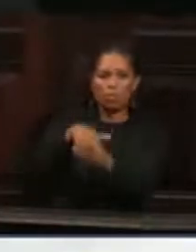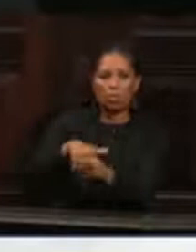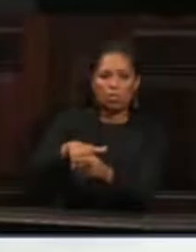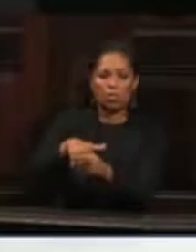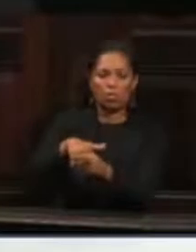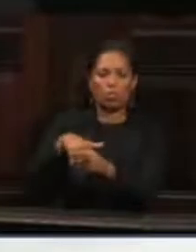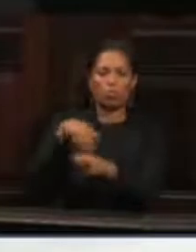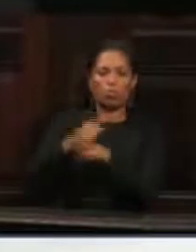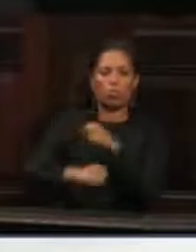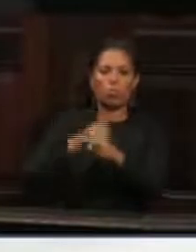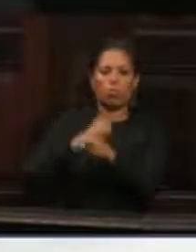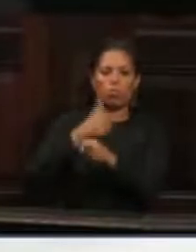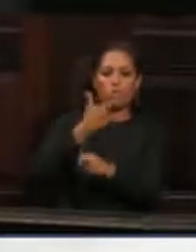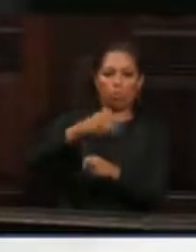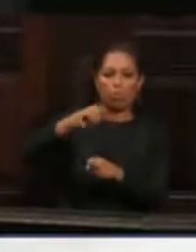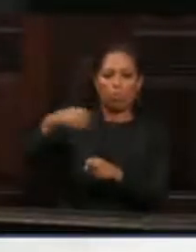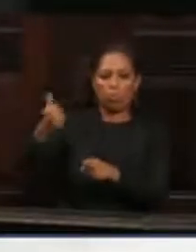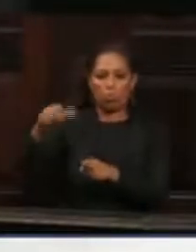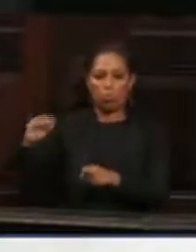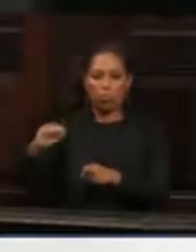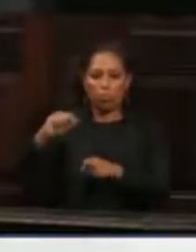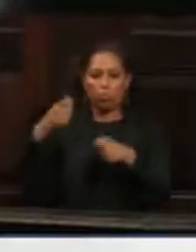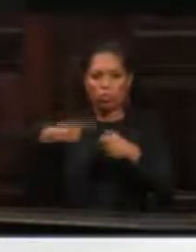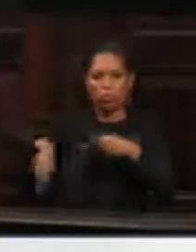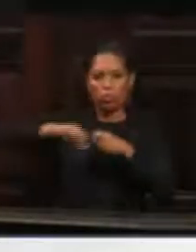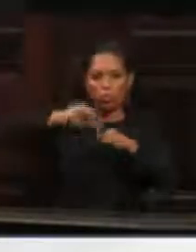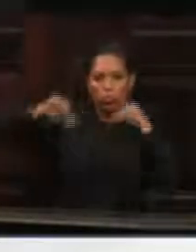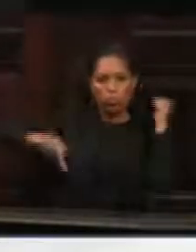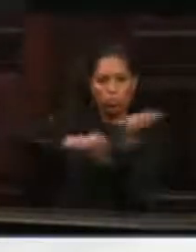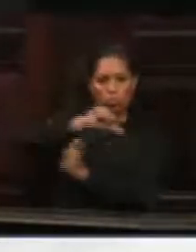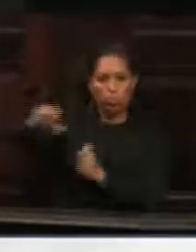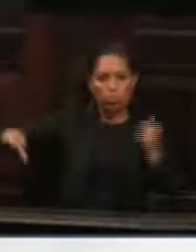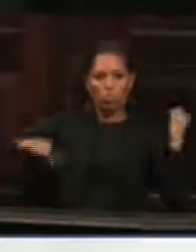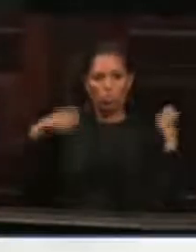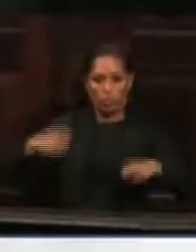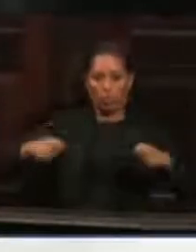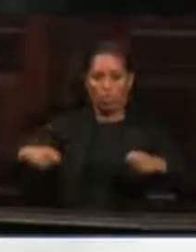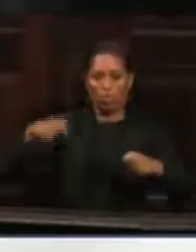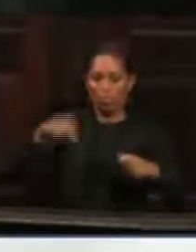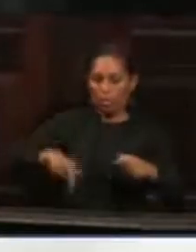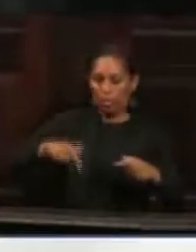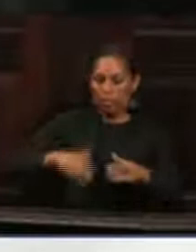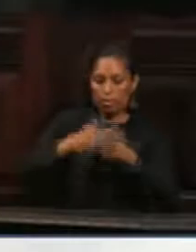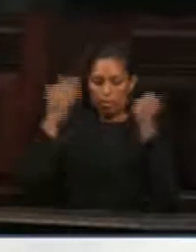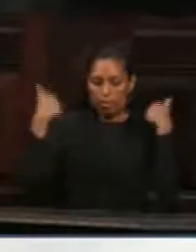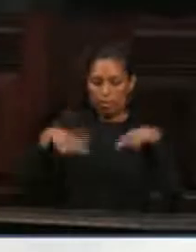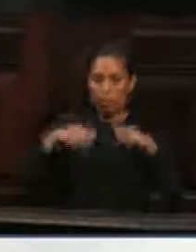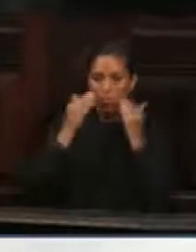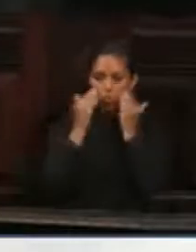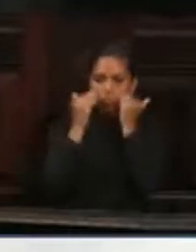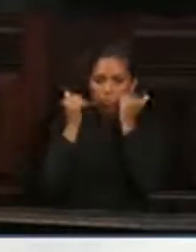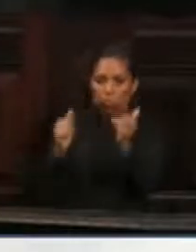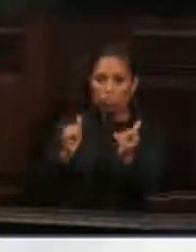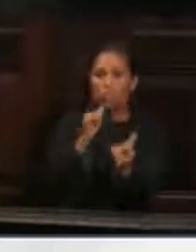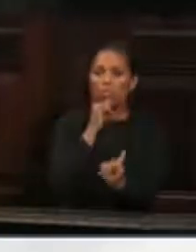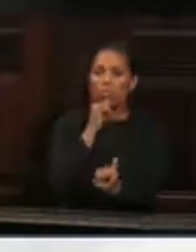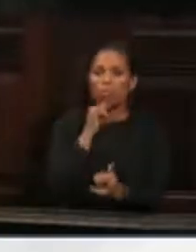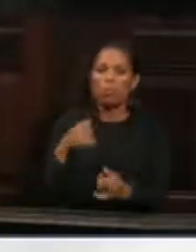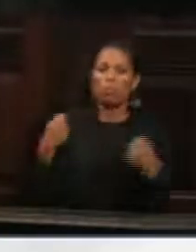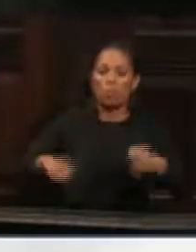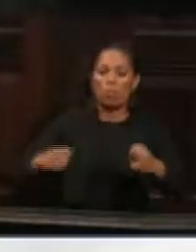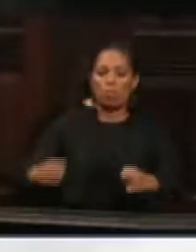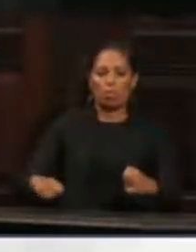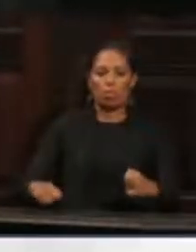2018 mostrou que nós temos que mudar, renovar e começar dando exemplo a essa casa, presidente. Não podemos empossar deputado